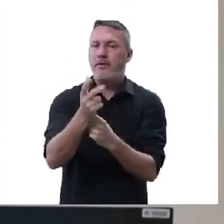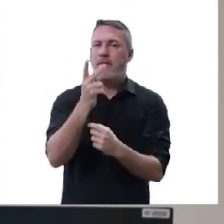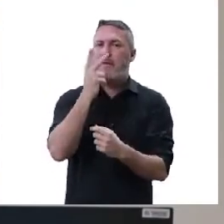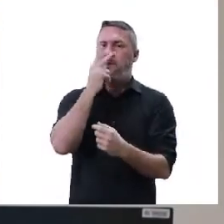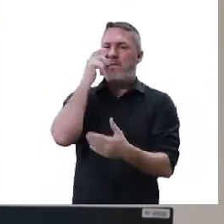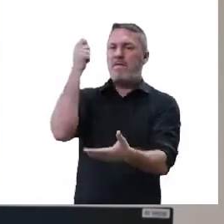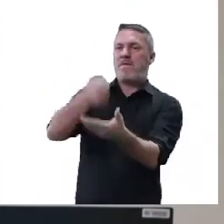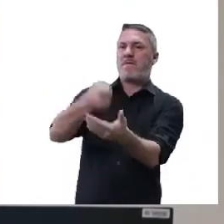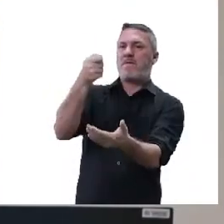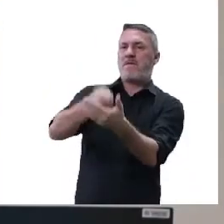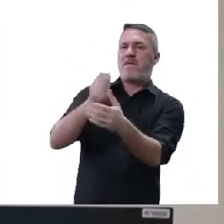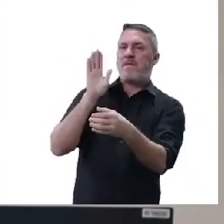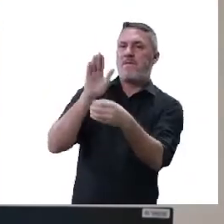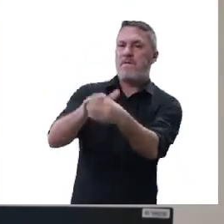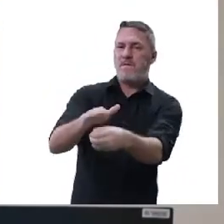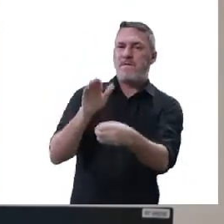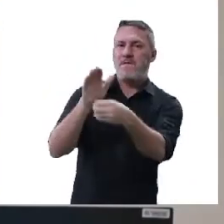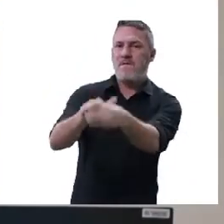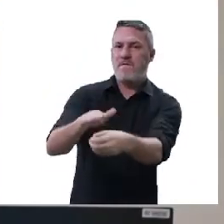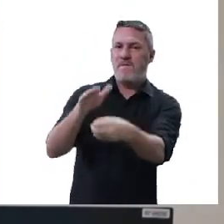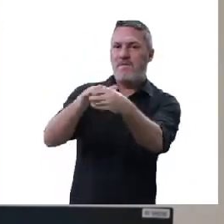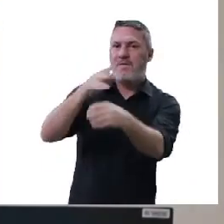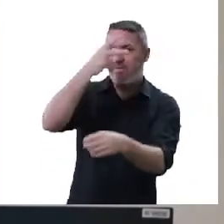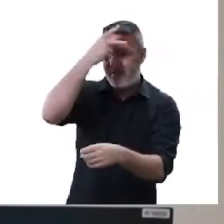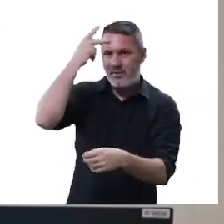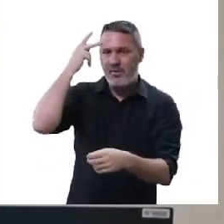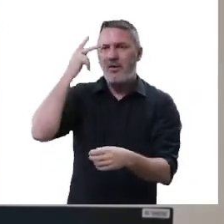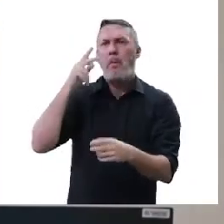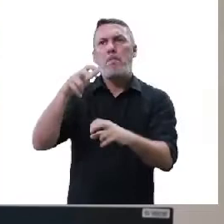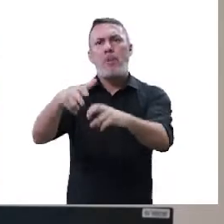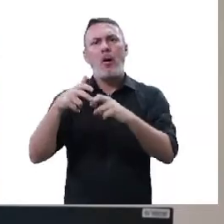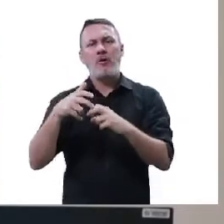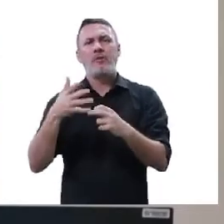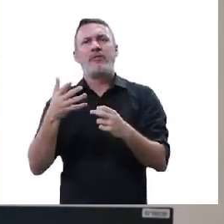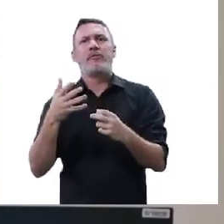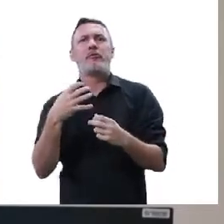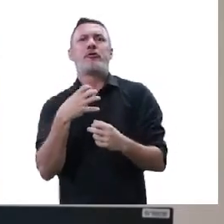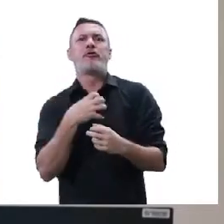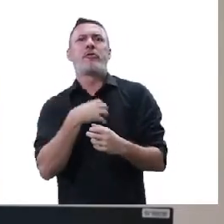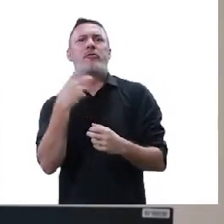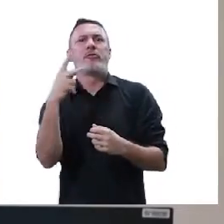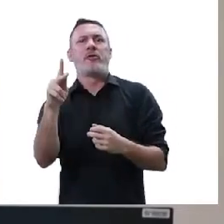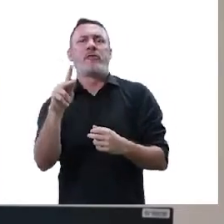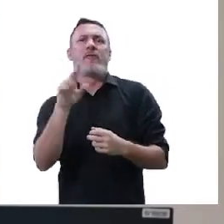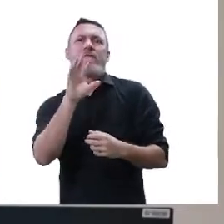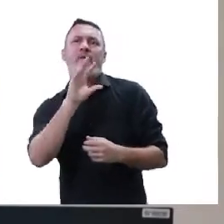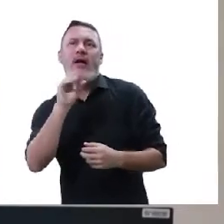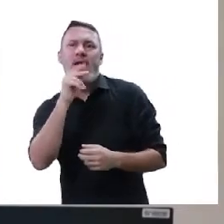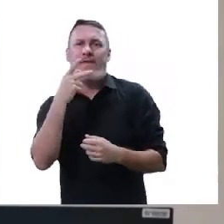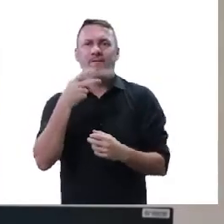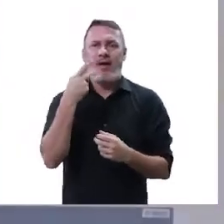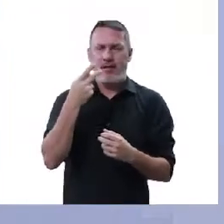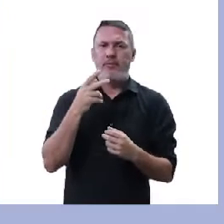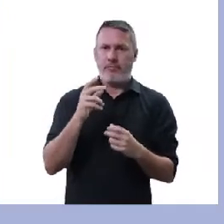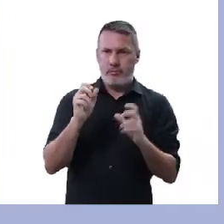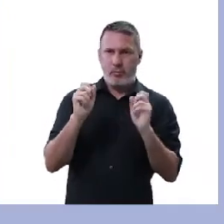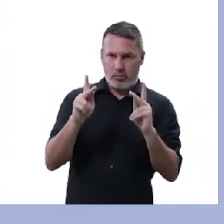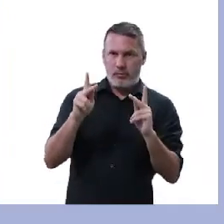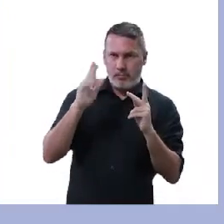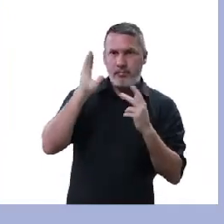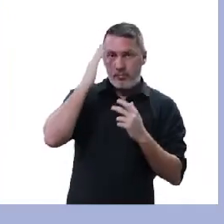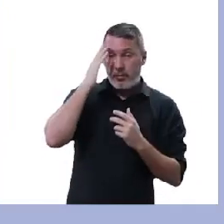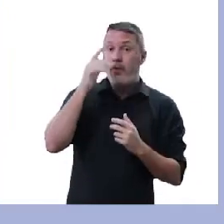em julgar o indivíduo, você começa a julgar o indivíduo por determinado, né, jeito de falar, forma de falar.